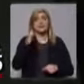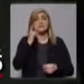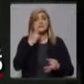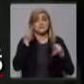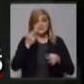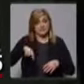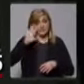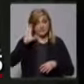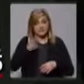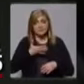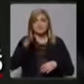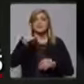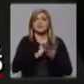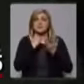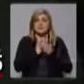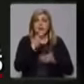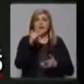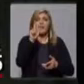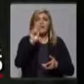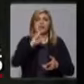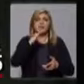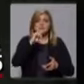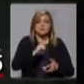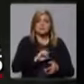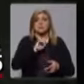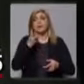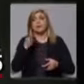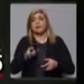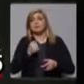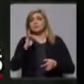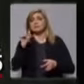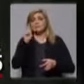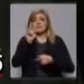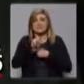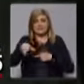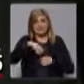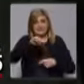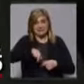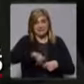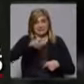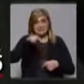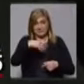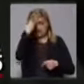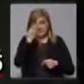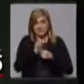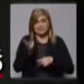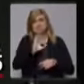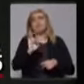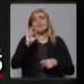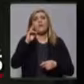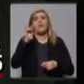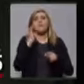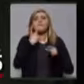cada vez que Alexis Tsipras ou então Yanis Varoufakis visitaram uma capital, os ecos foram diferentes, não se